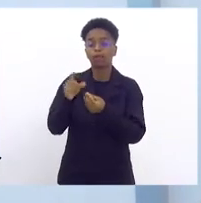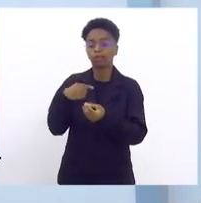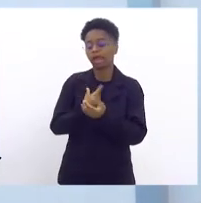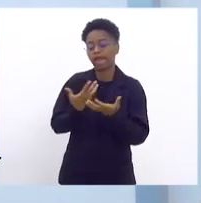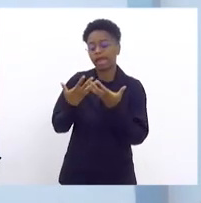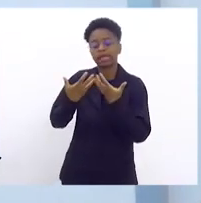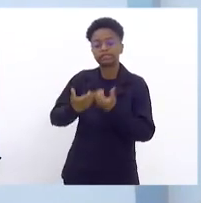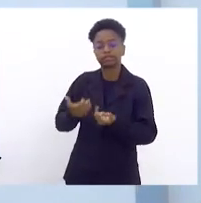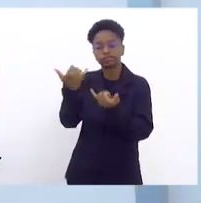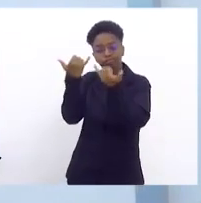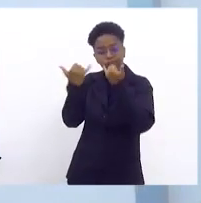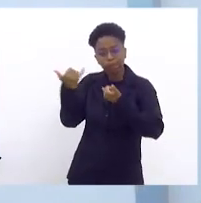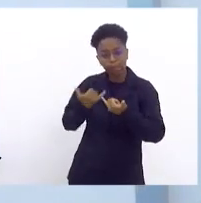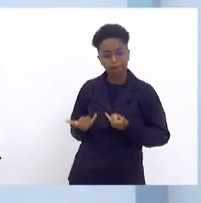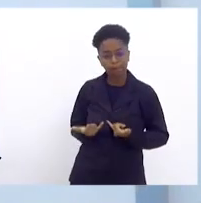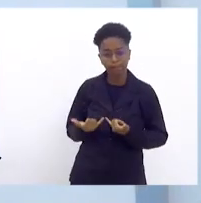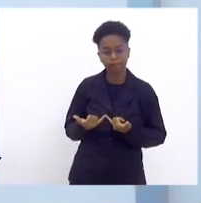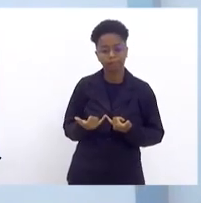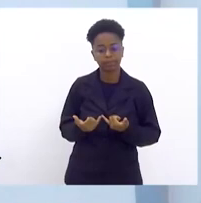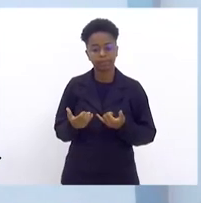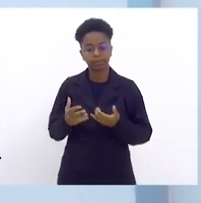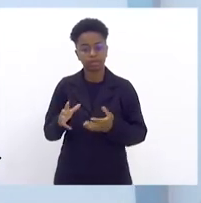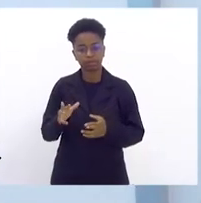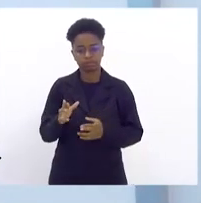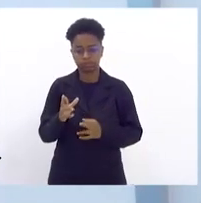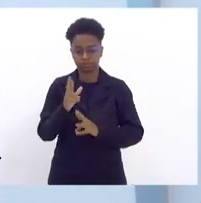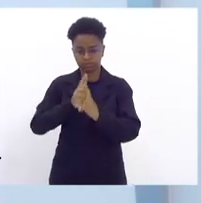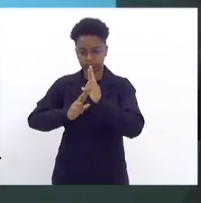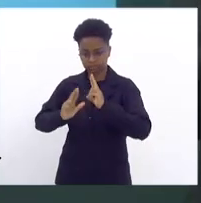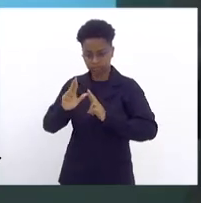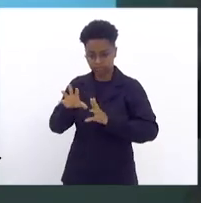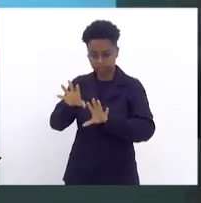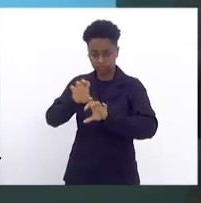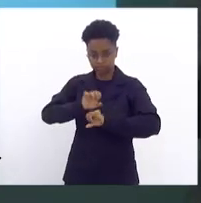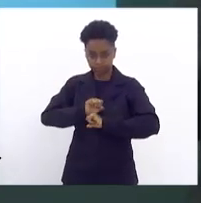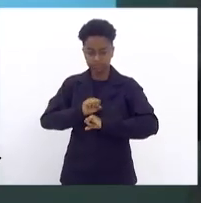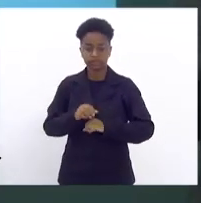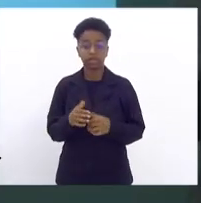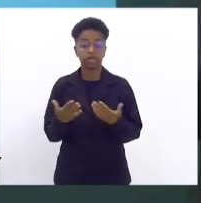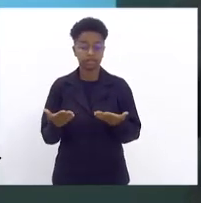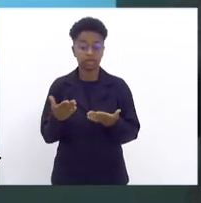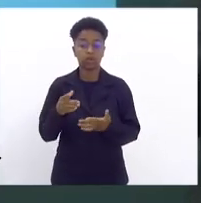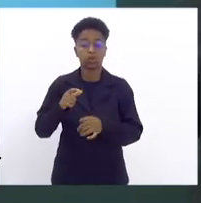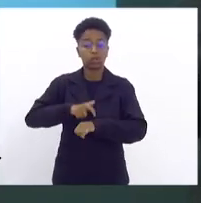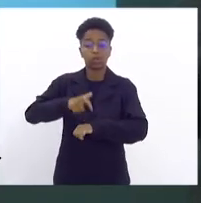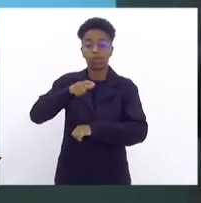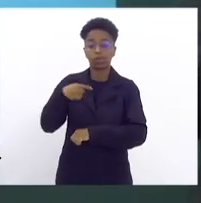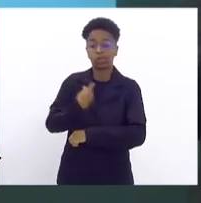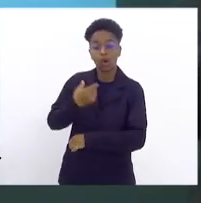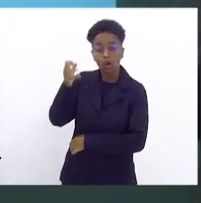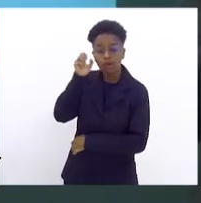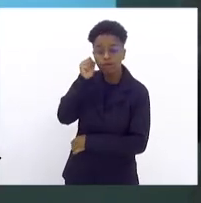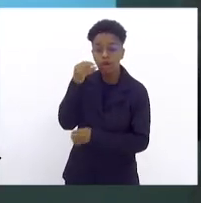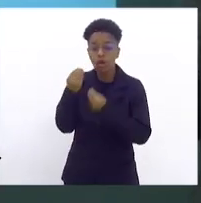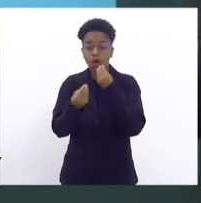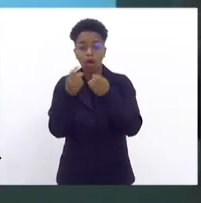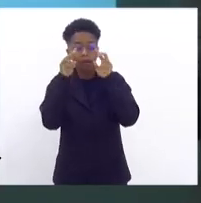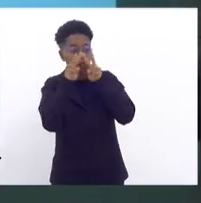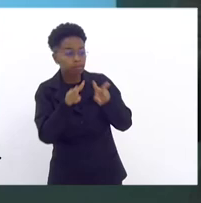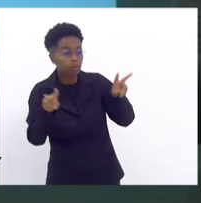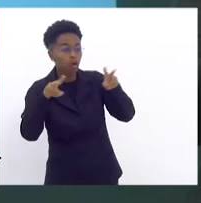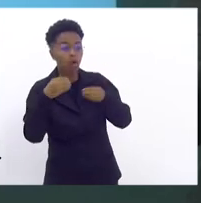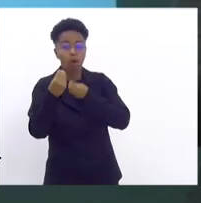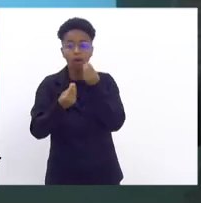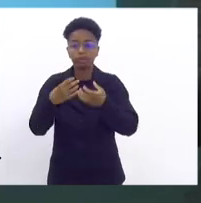as questões sensoriais que tanto falamos então como ouvimos quando estamos como enxergamos como sentimos